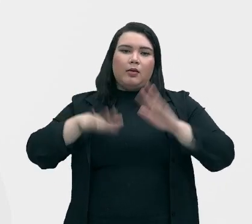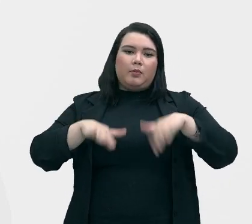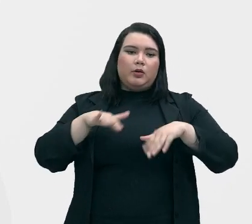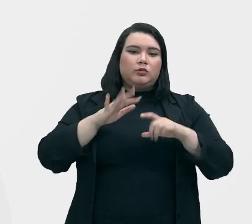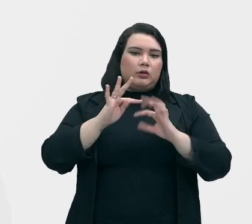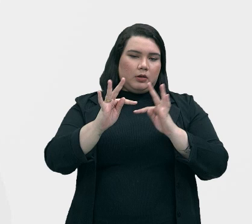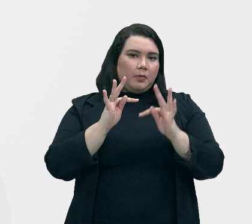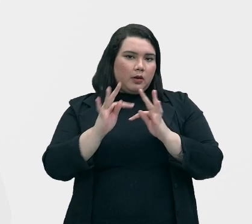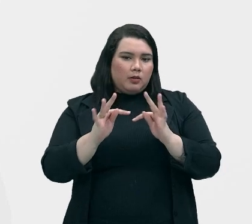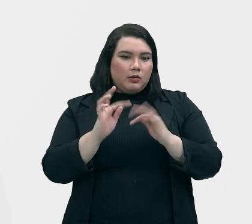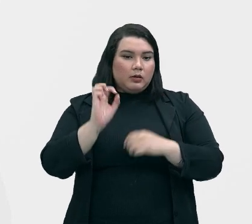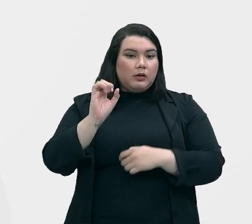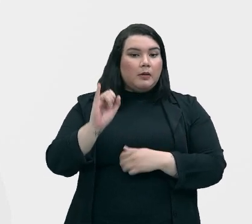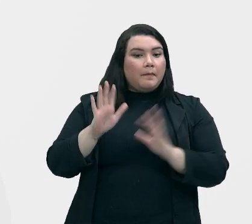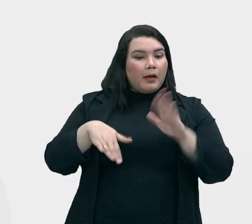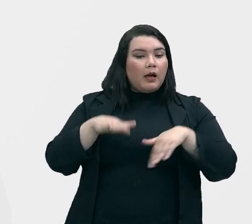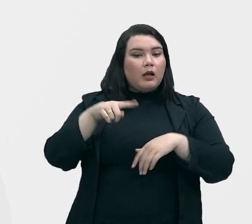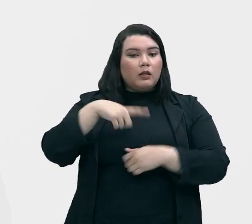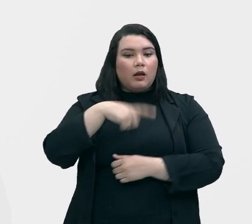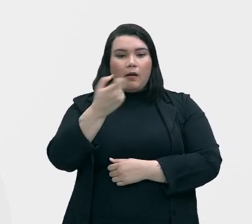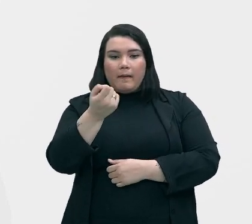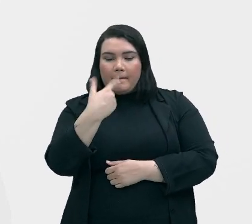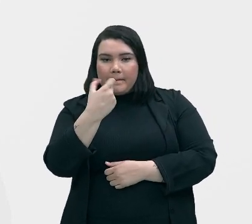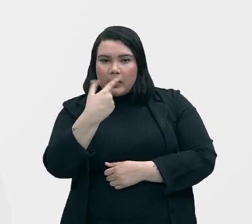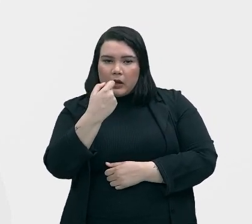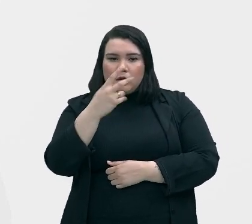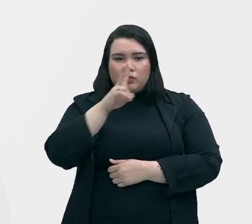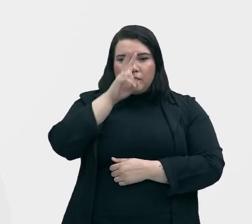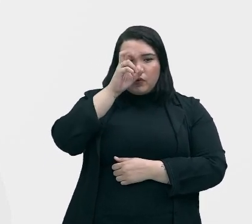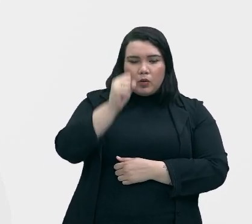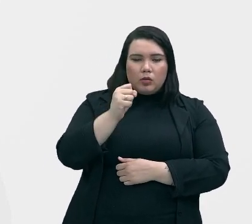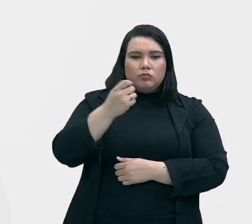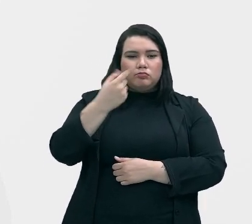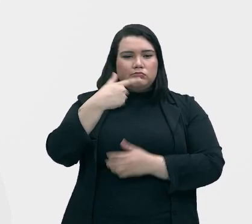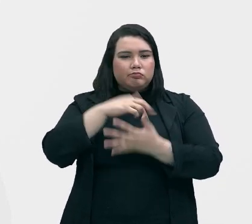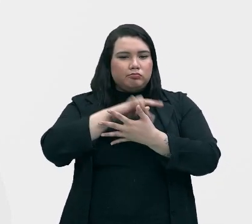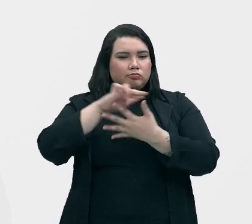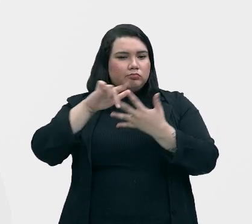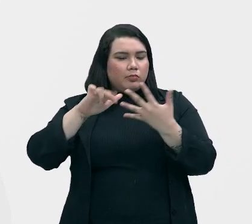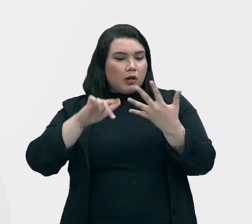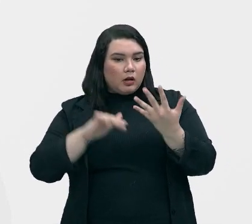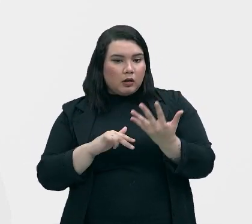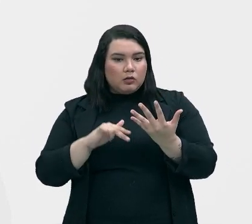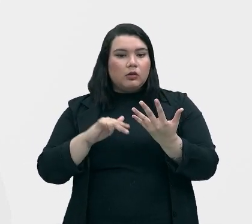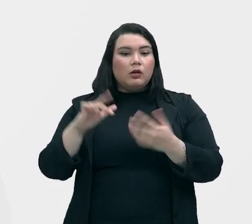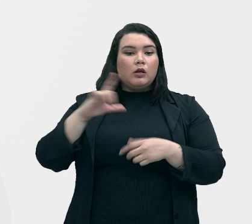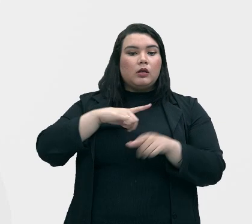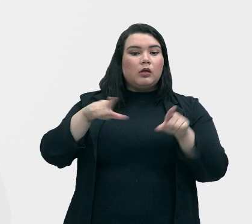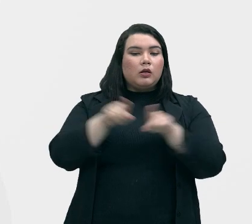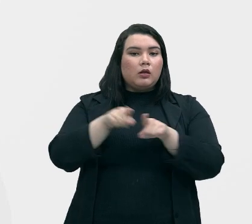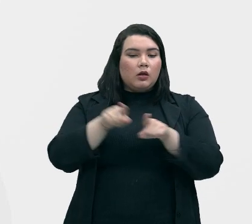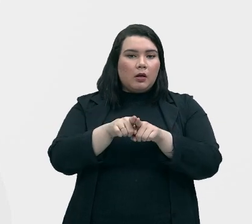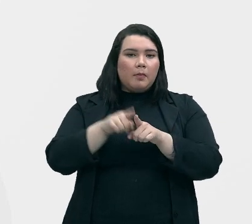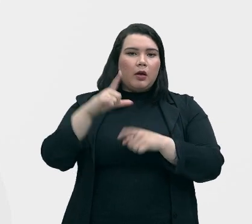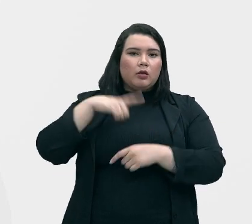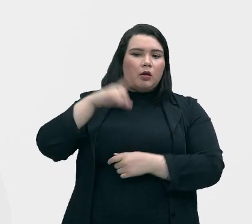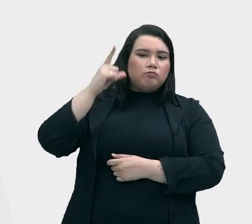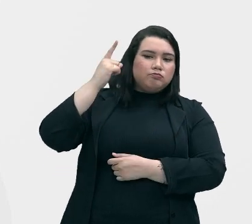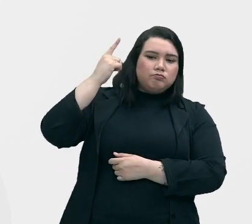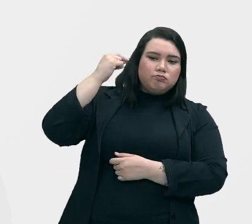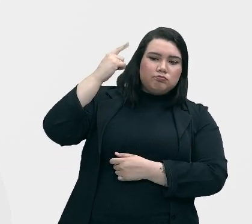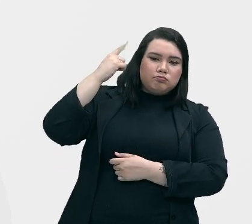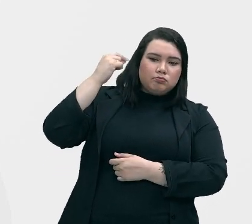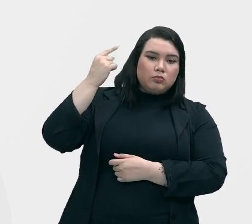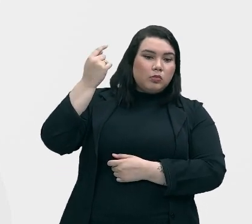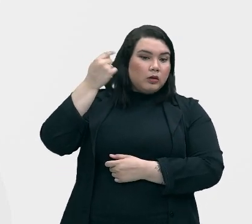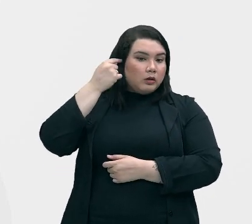bastante. Mas, geralmente, ele é feito com anti-inflamatórios, antibióticos ou antifúngicos aplicados